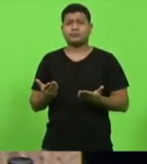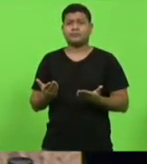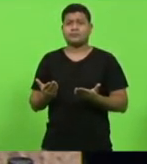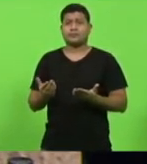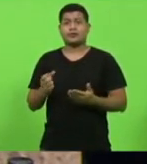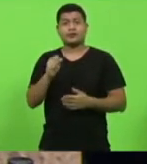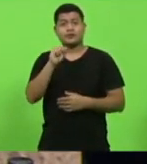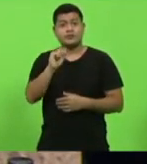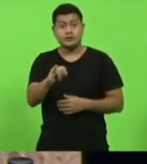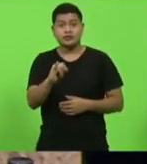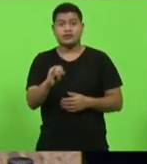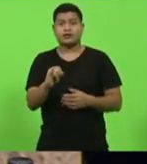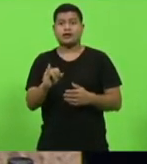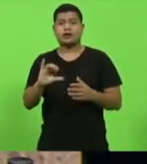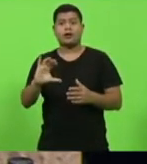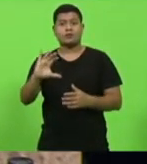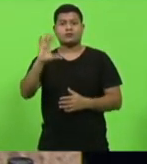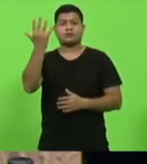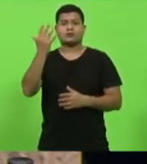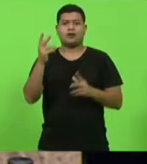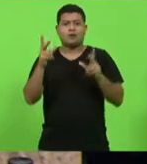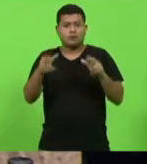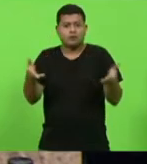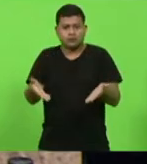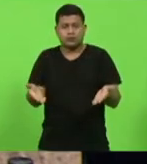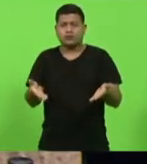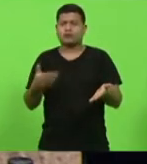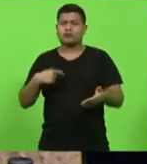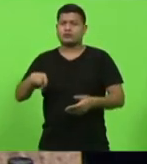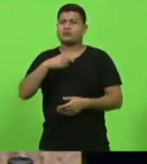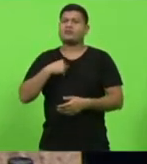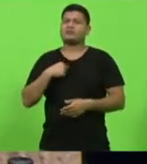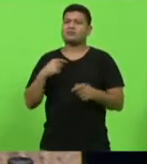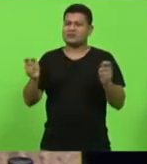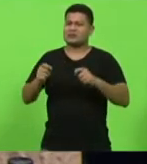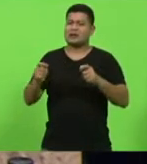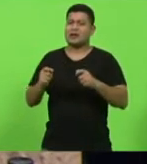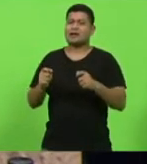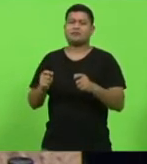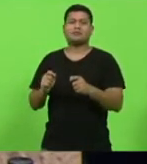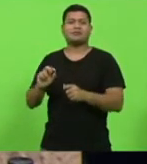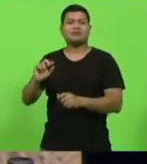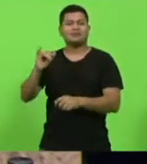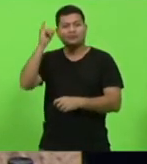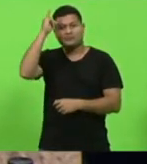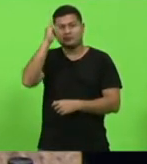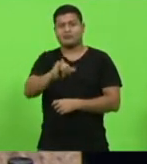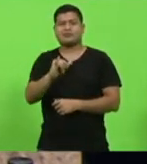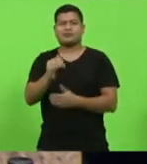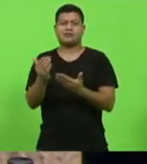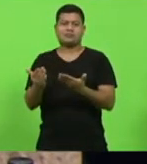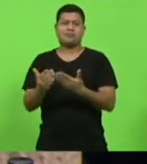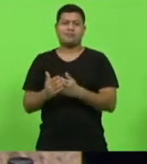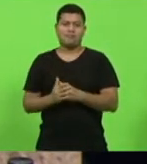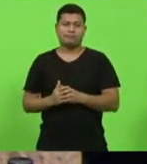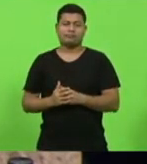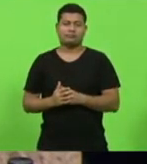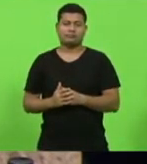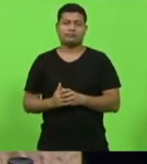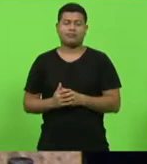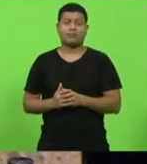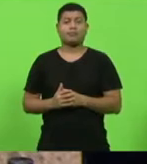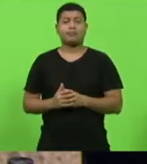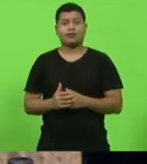tivesse isso que sai não ter é caído no golpe que Santa Catarina deu mas permita-me senhor presidente